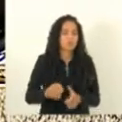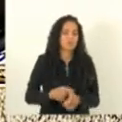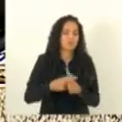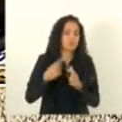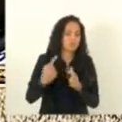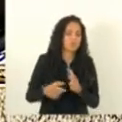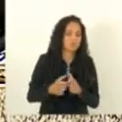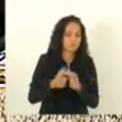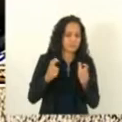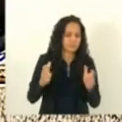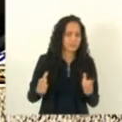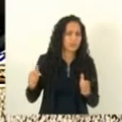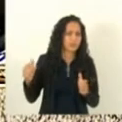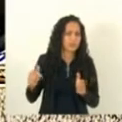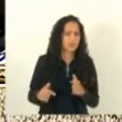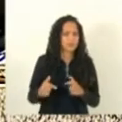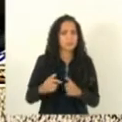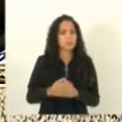Estado está ali